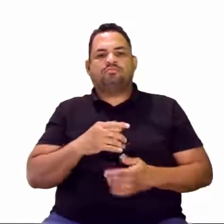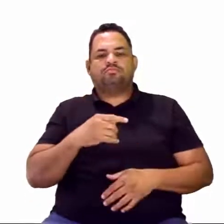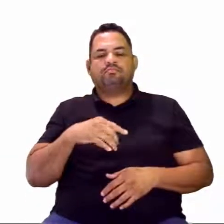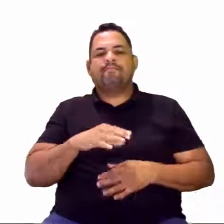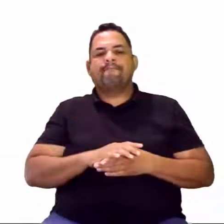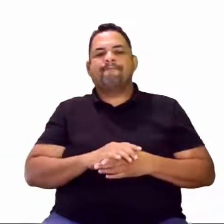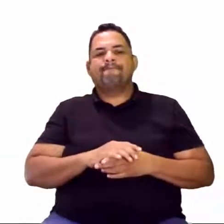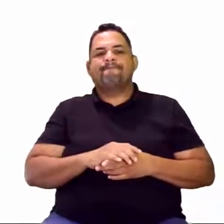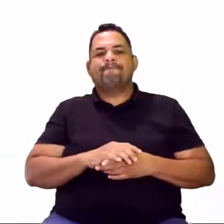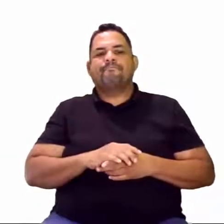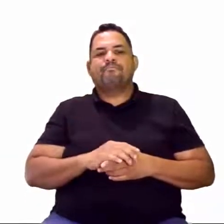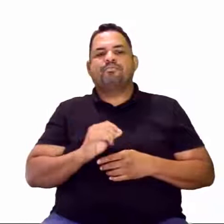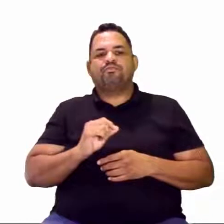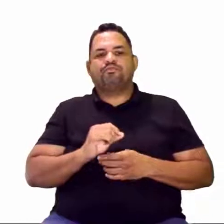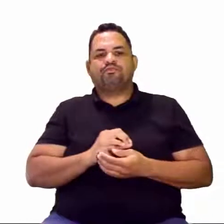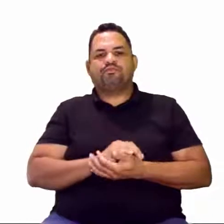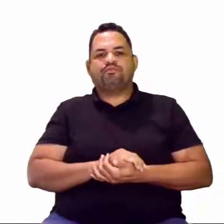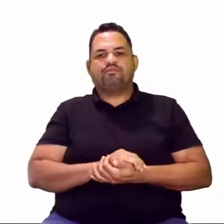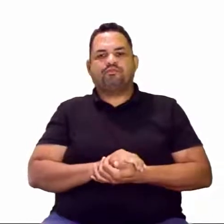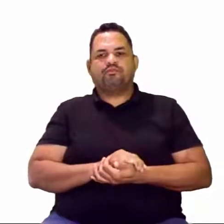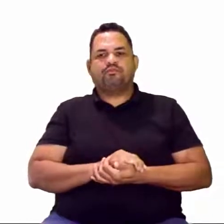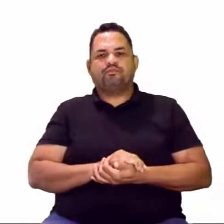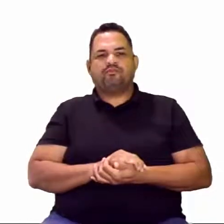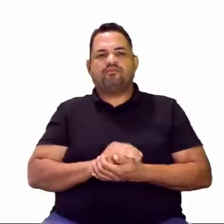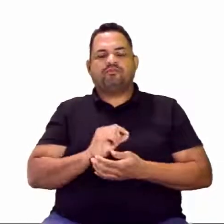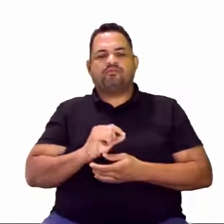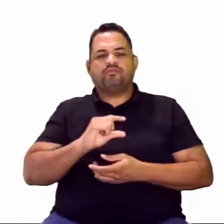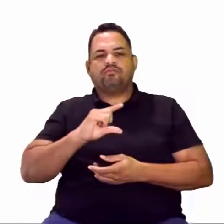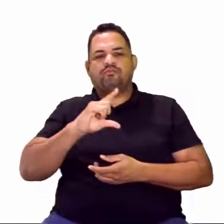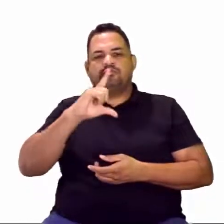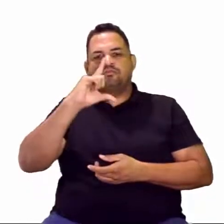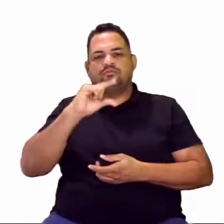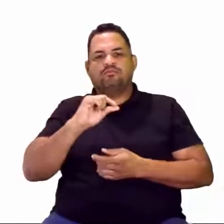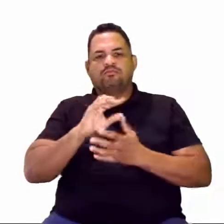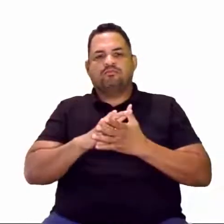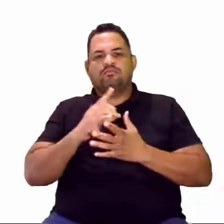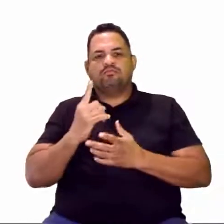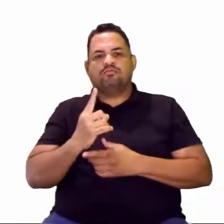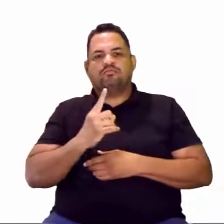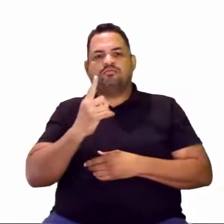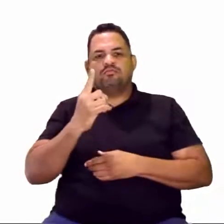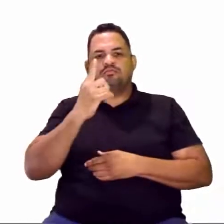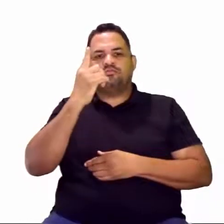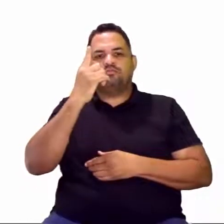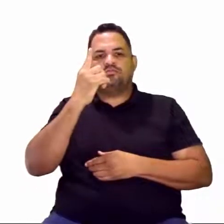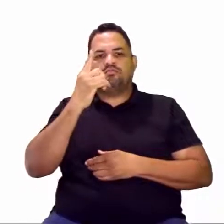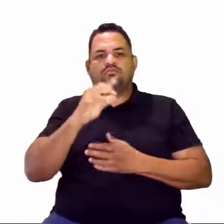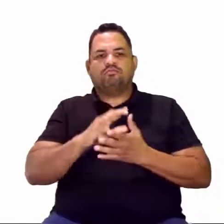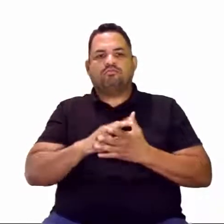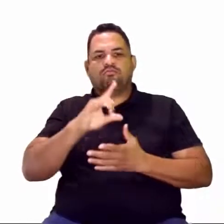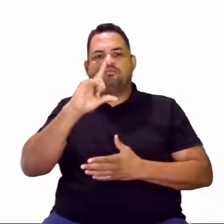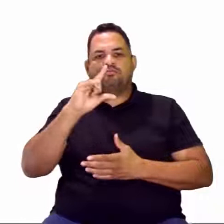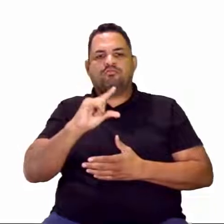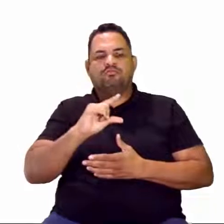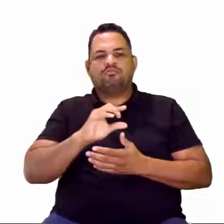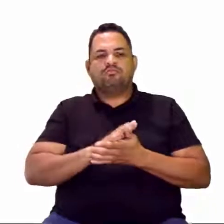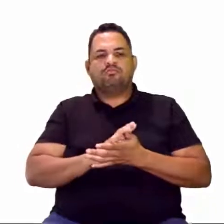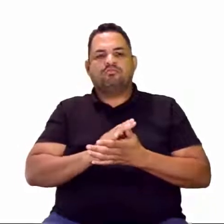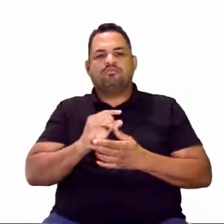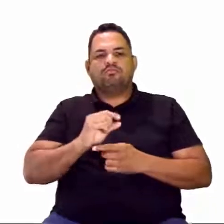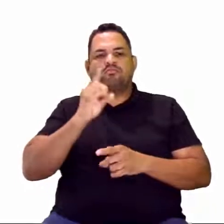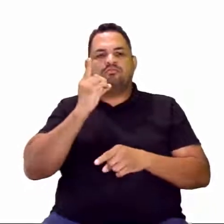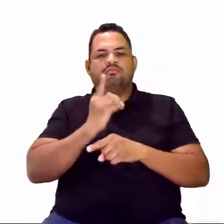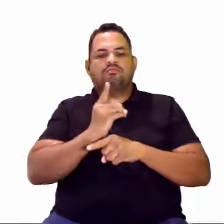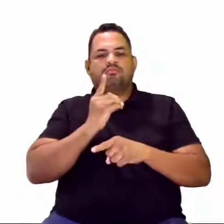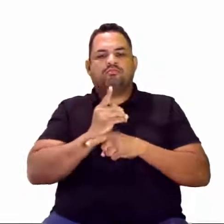letra B, o aumento da altitude causará diminuição da latitude. Na letra C,